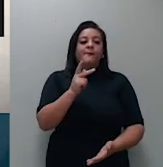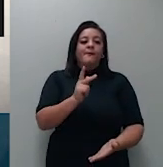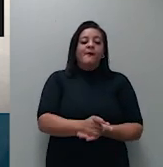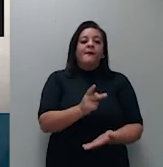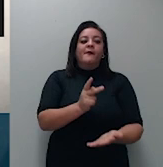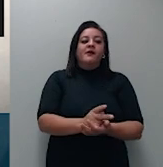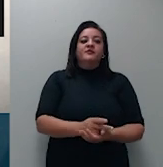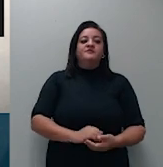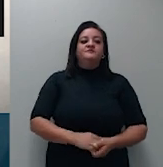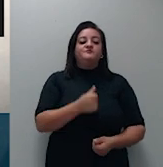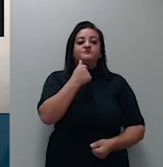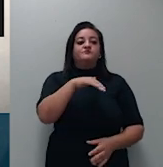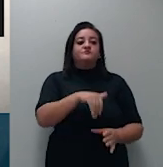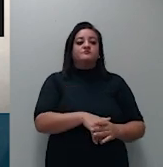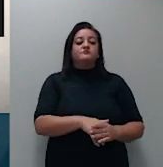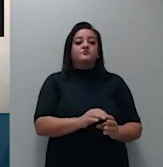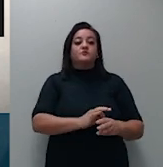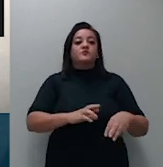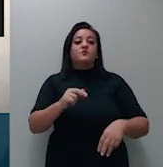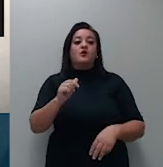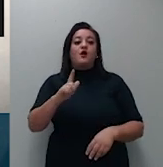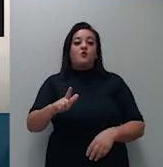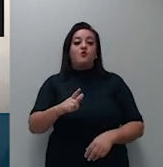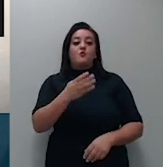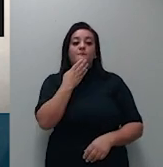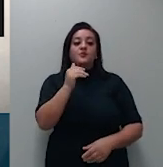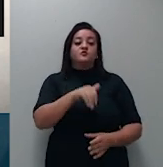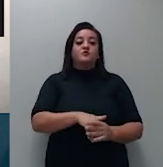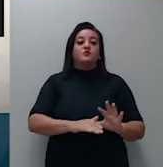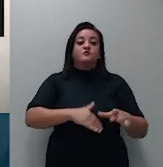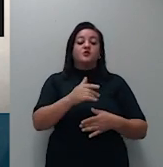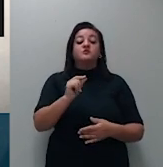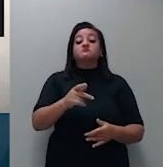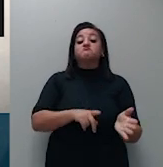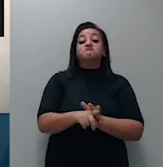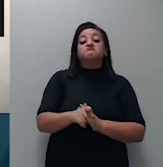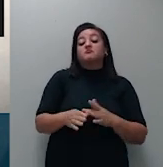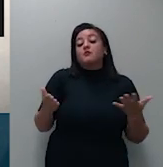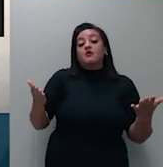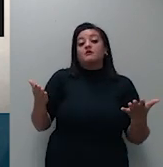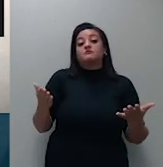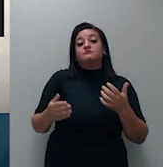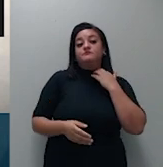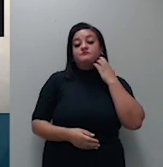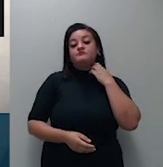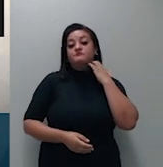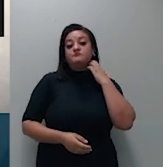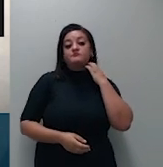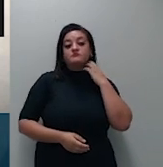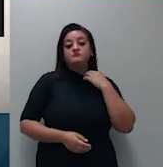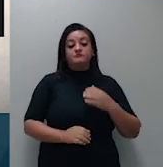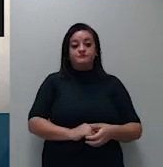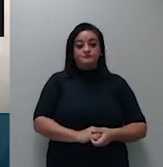prosseguir ministrar o pé dele tem um caso muito delicado o que achou os colegas